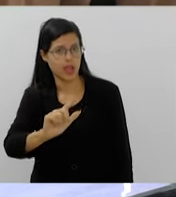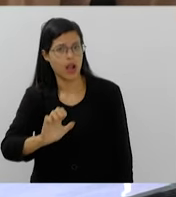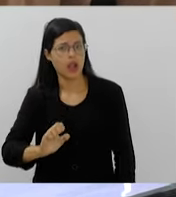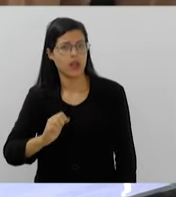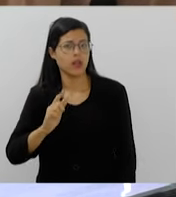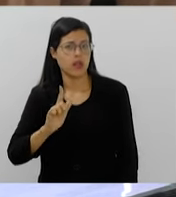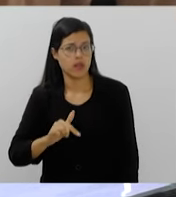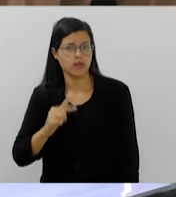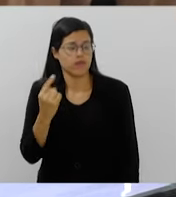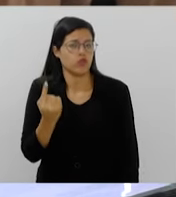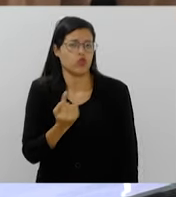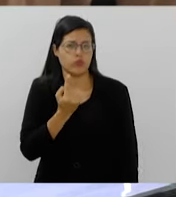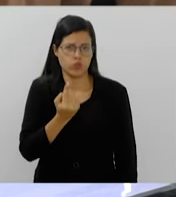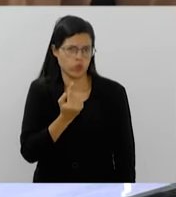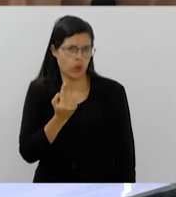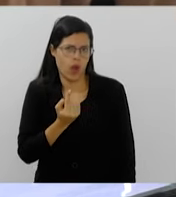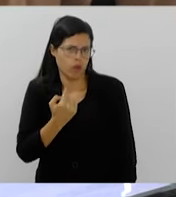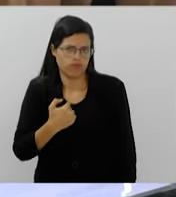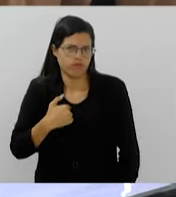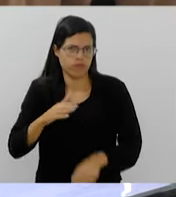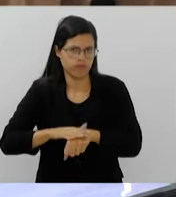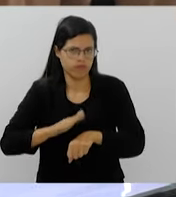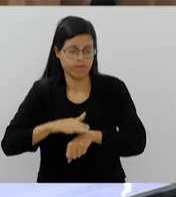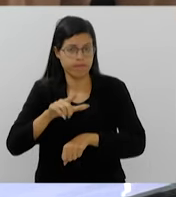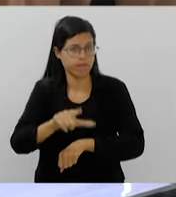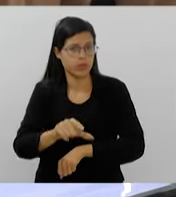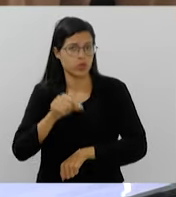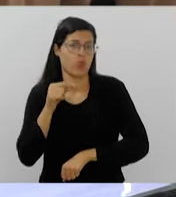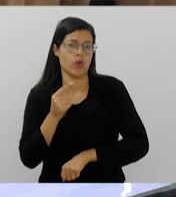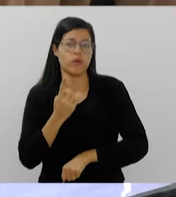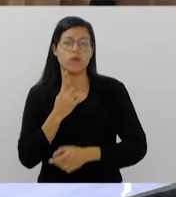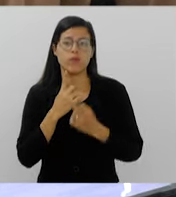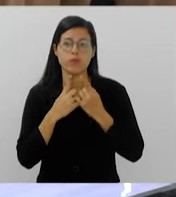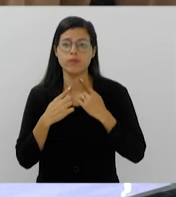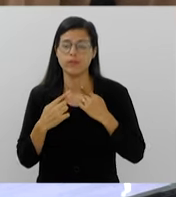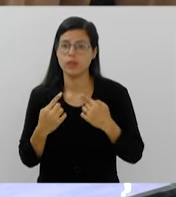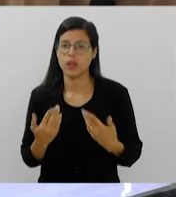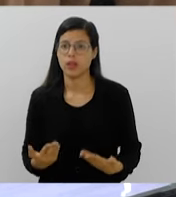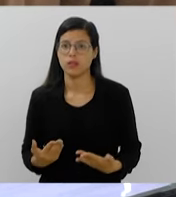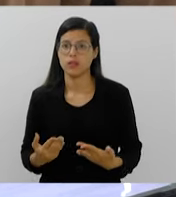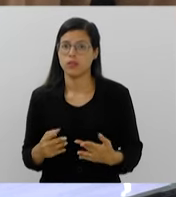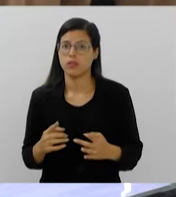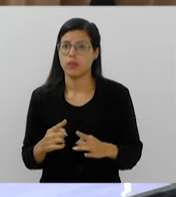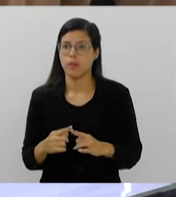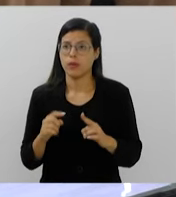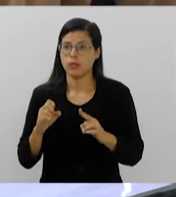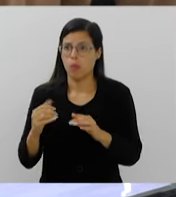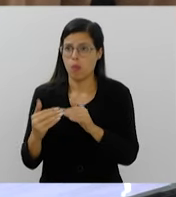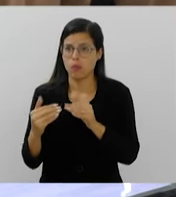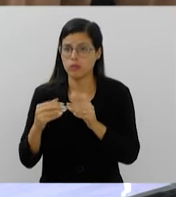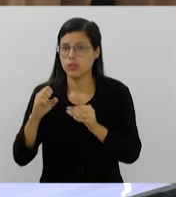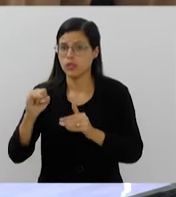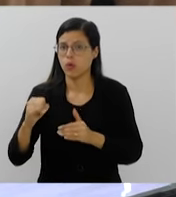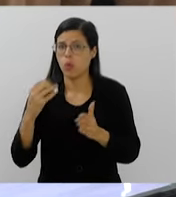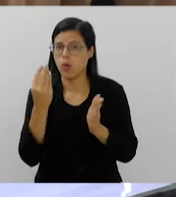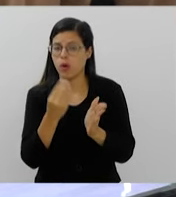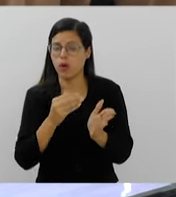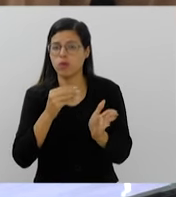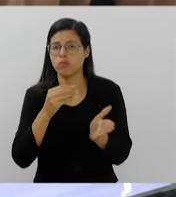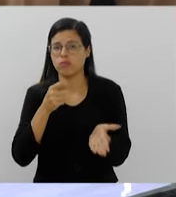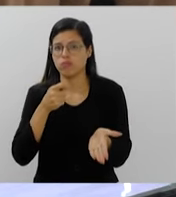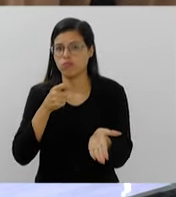é insuplantável. Agora, concordo com Vossa Excelência. Se Vossa Excelência botar que o desconto é obrigatório